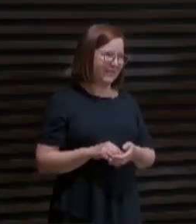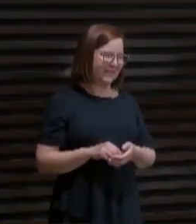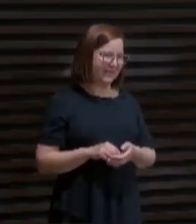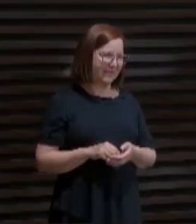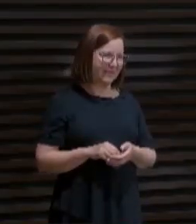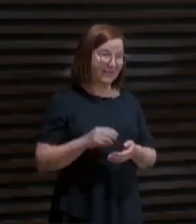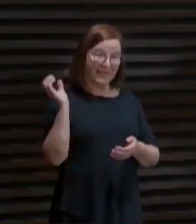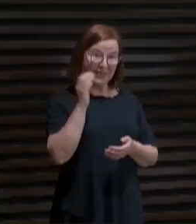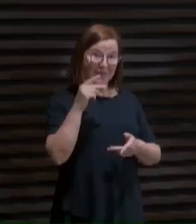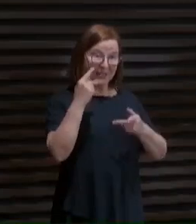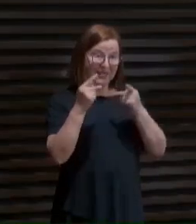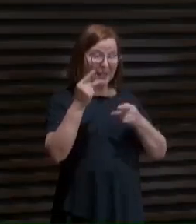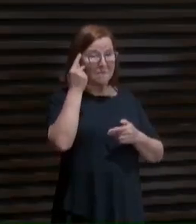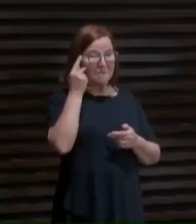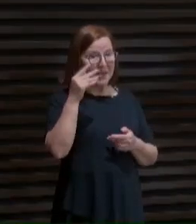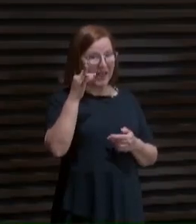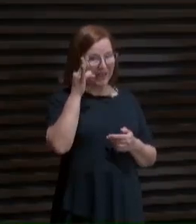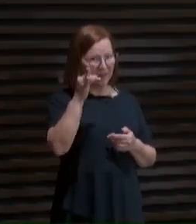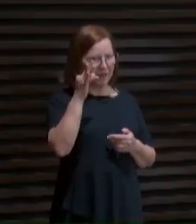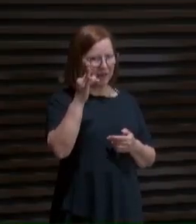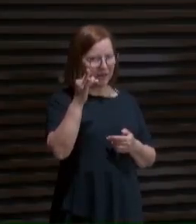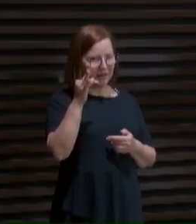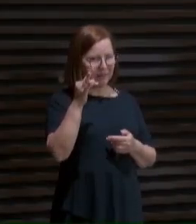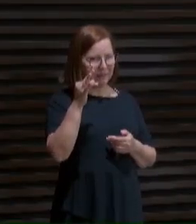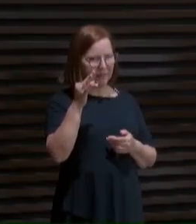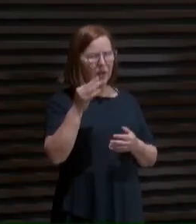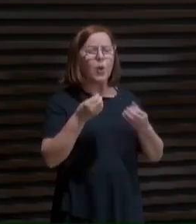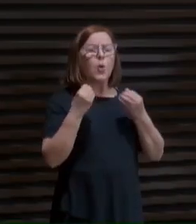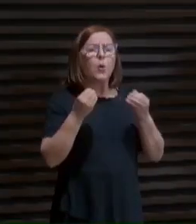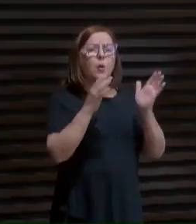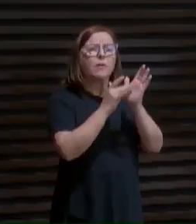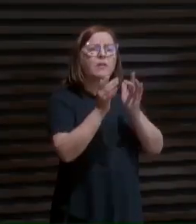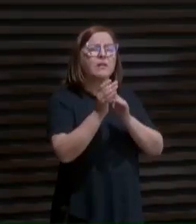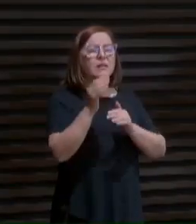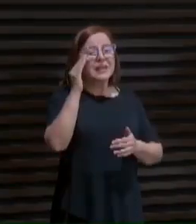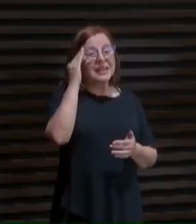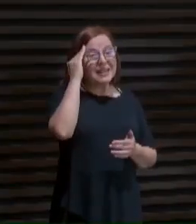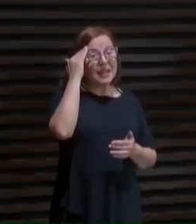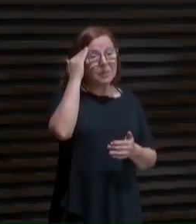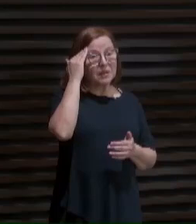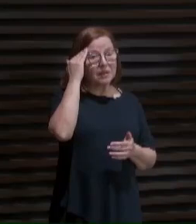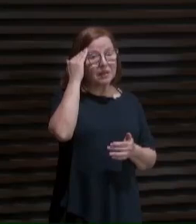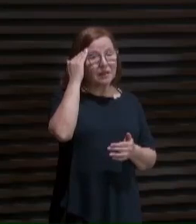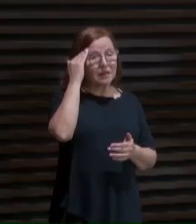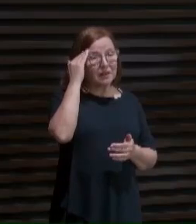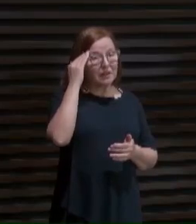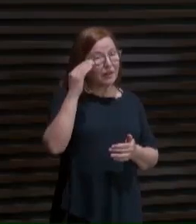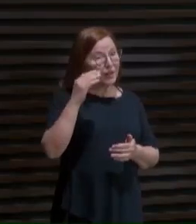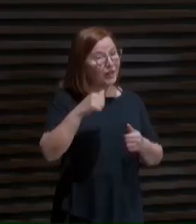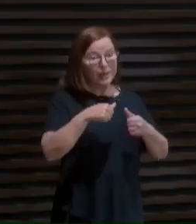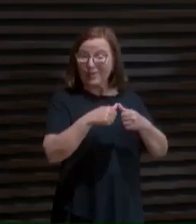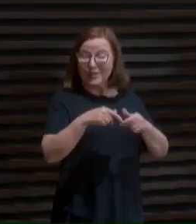E logo disse a Tomé. Como é que ele sabia? Ele não estava presente no dia que